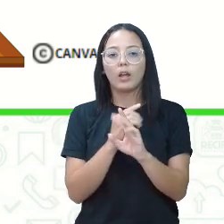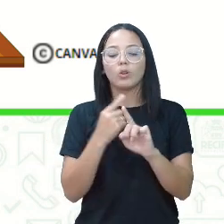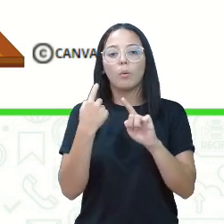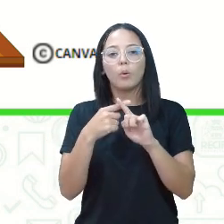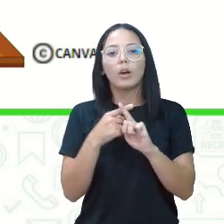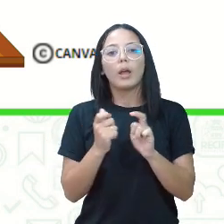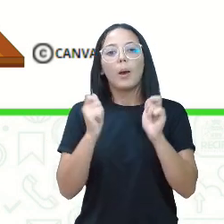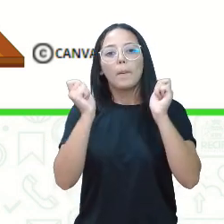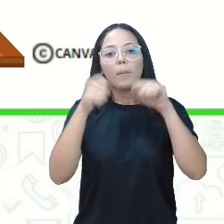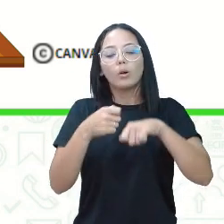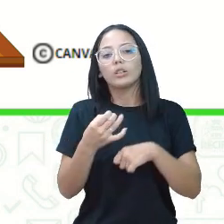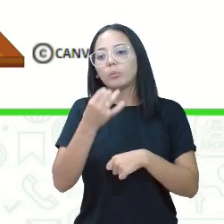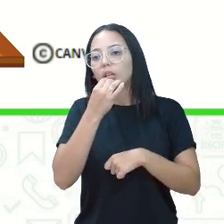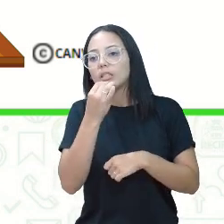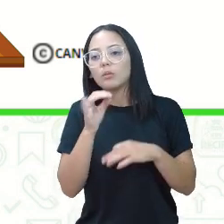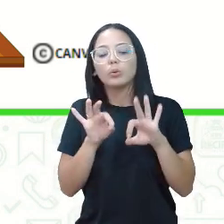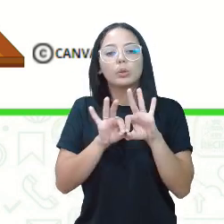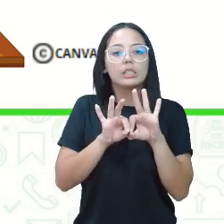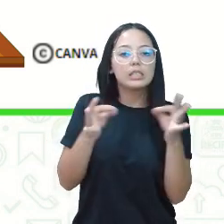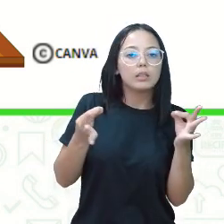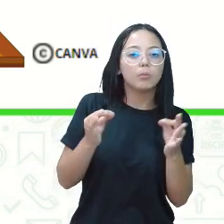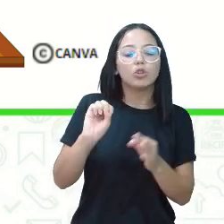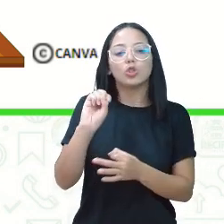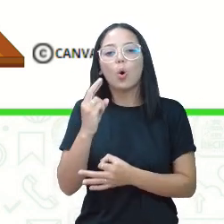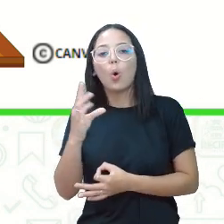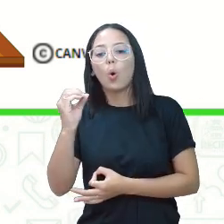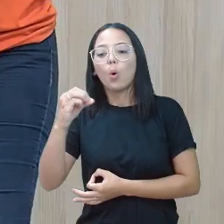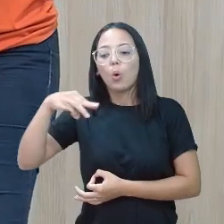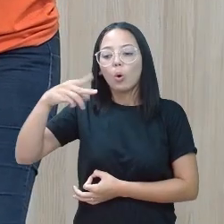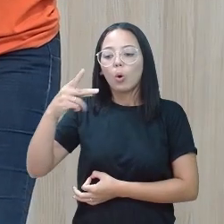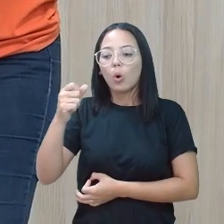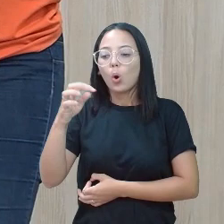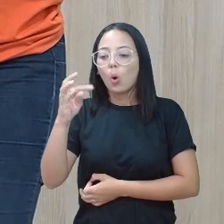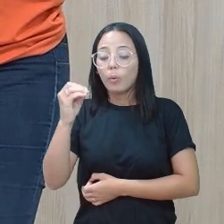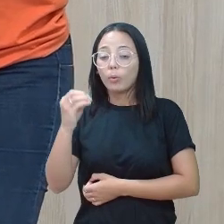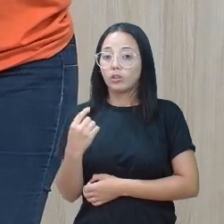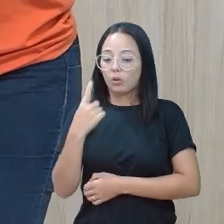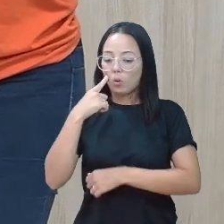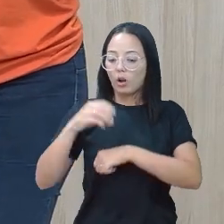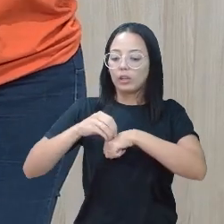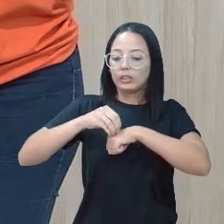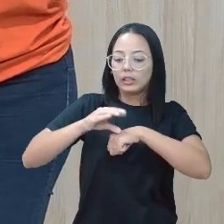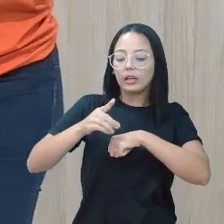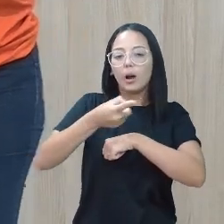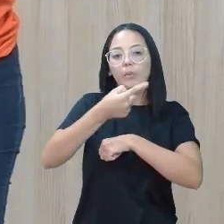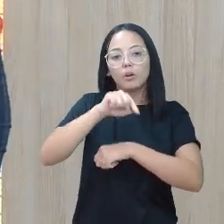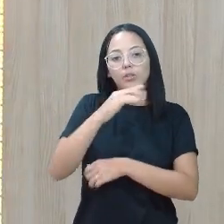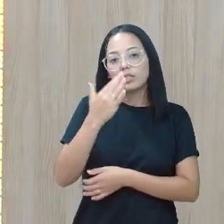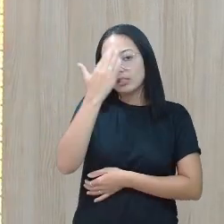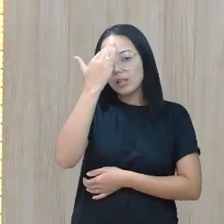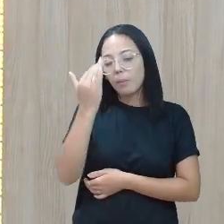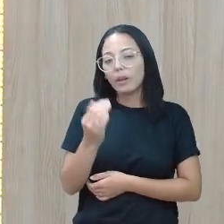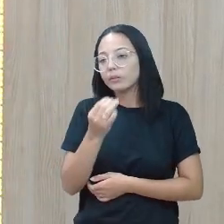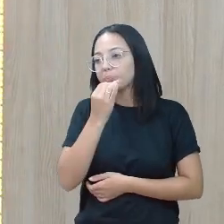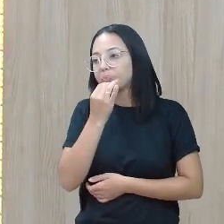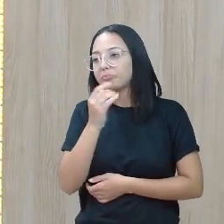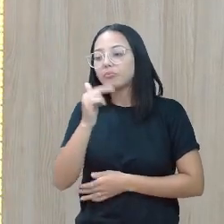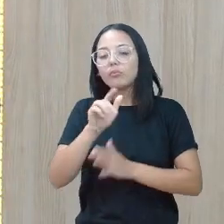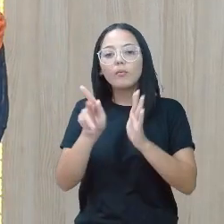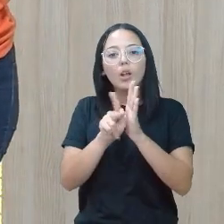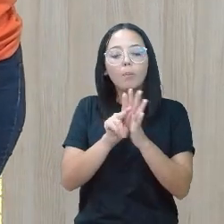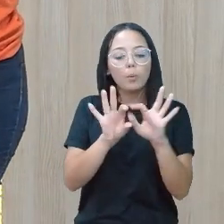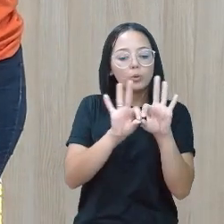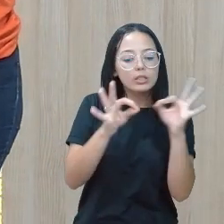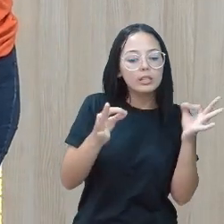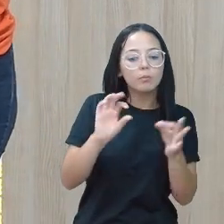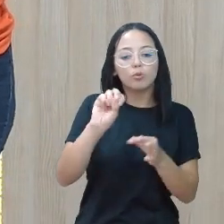ser simples ou composto. Então, a dica é essa daí, para vocês saberem quando o período é